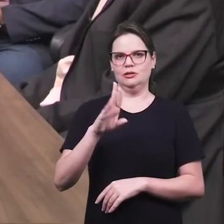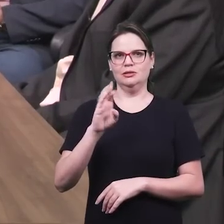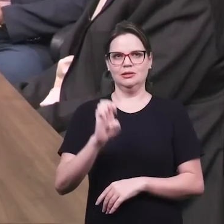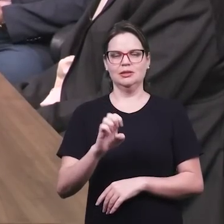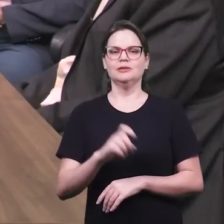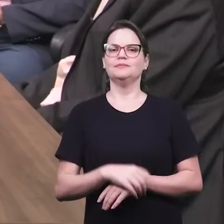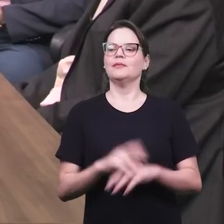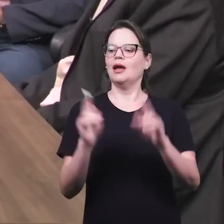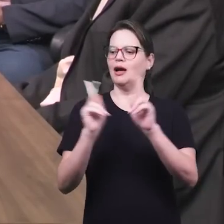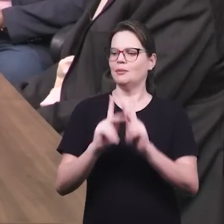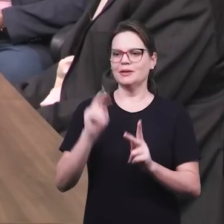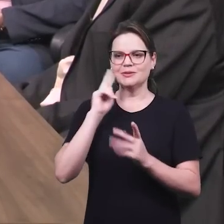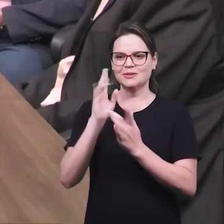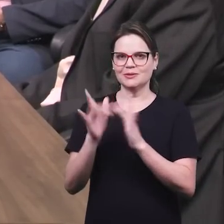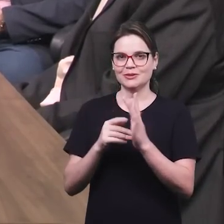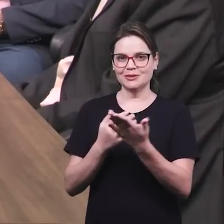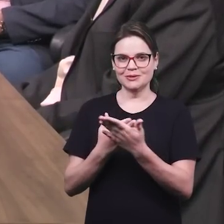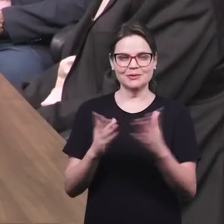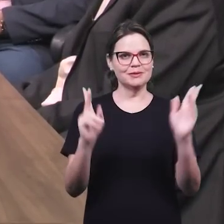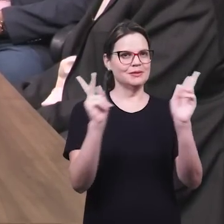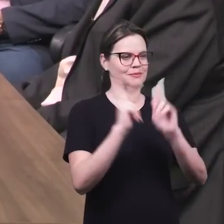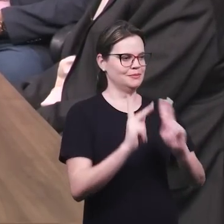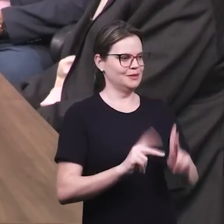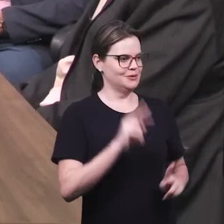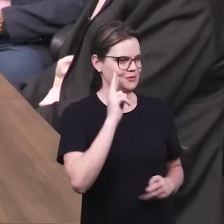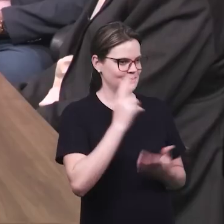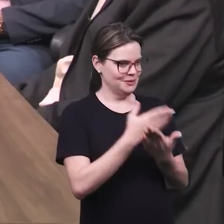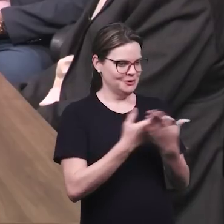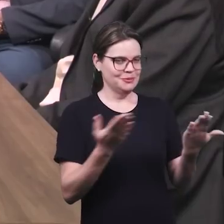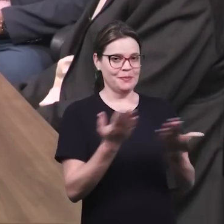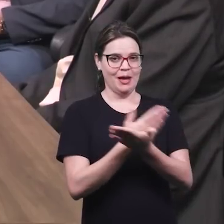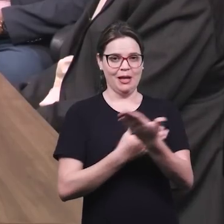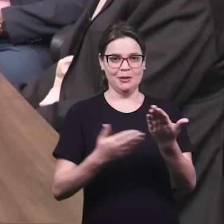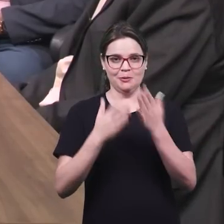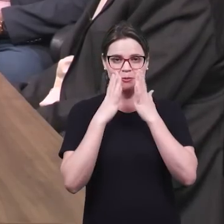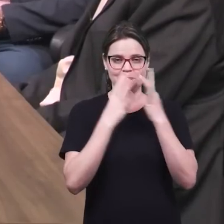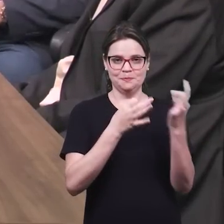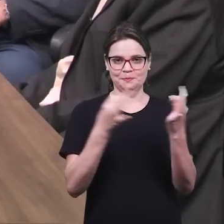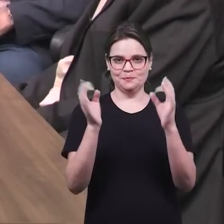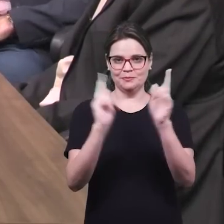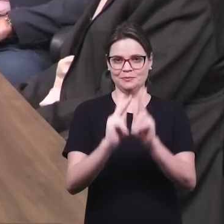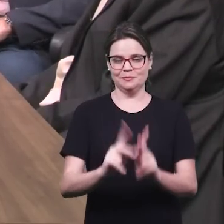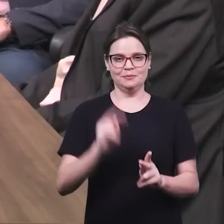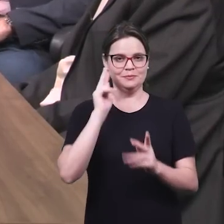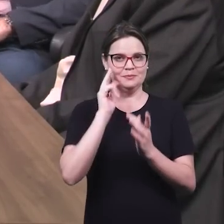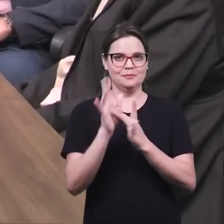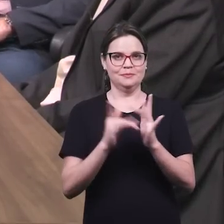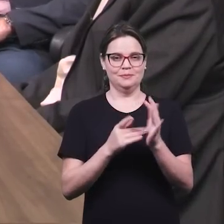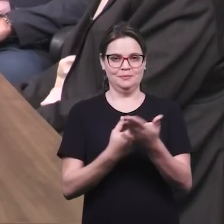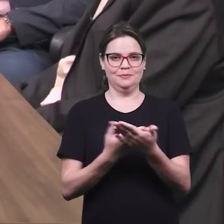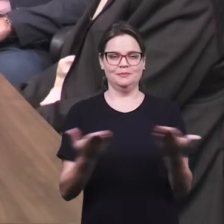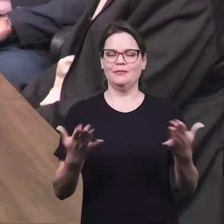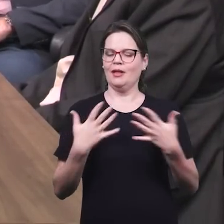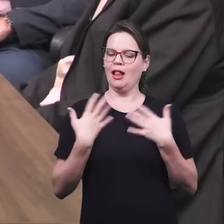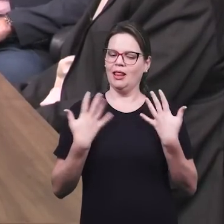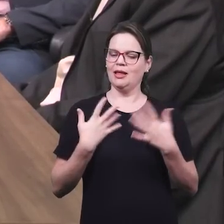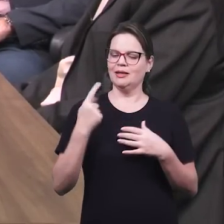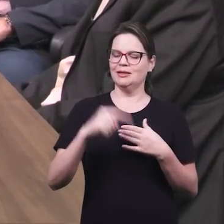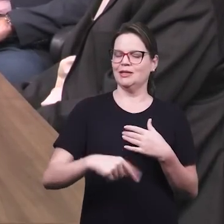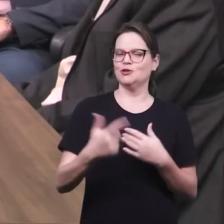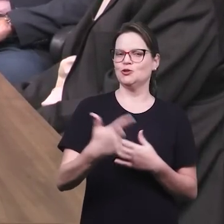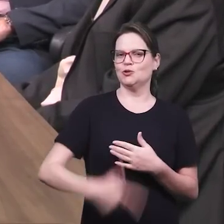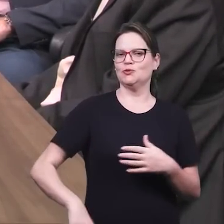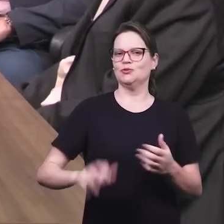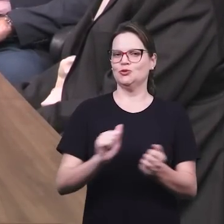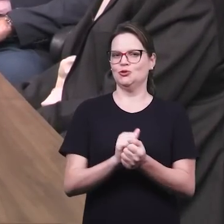Willer, Pai do Senhor pastor Miguel, pastor Tiago, a todos que estão nos acompanhando também. E a alegria estar aqui mais uma